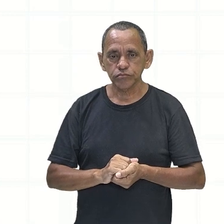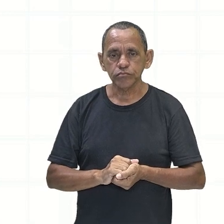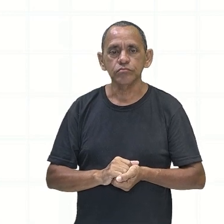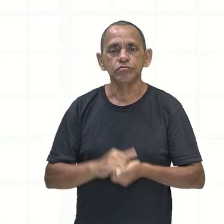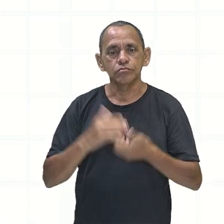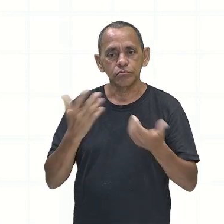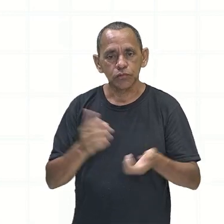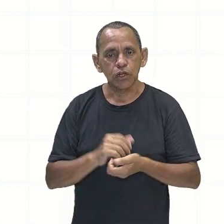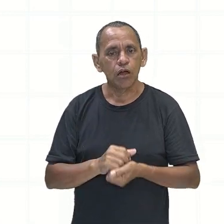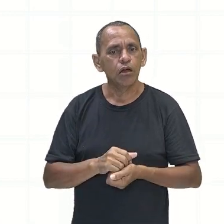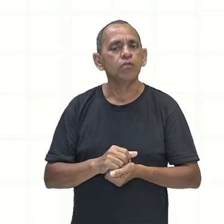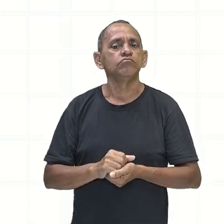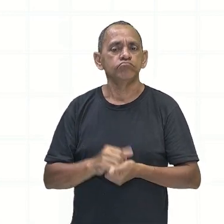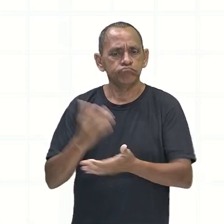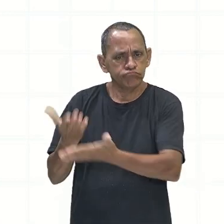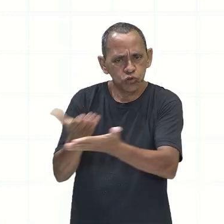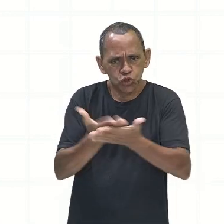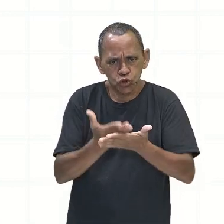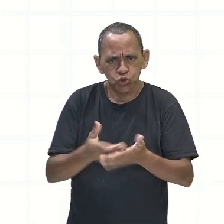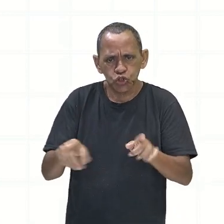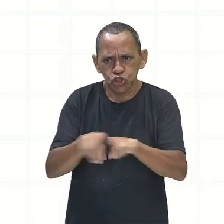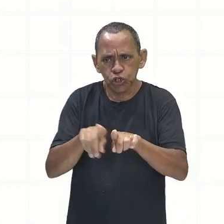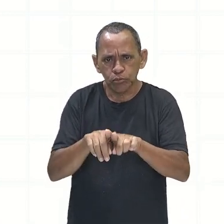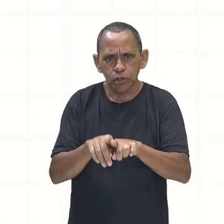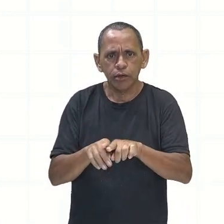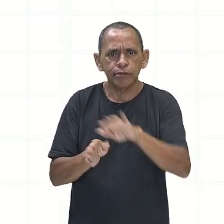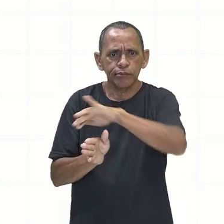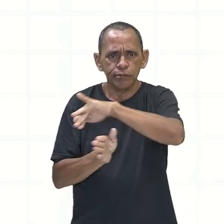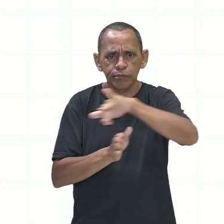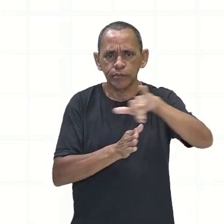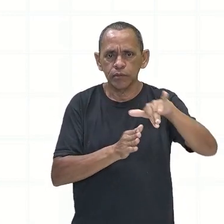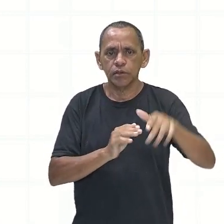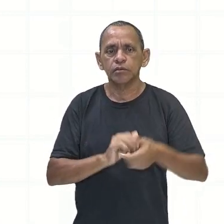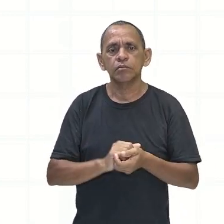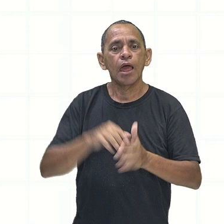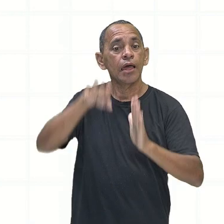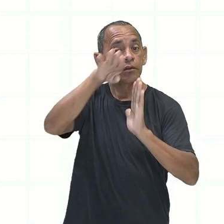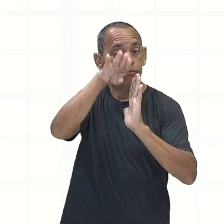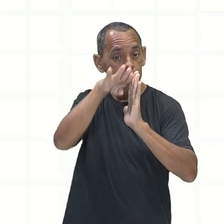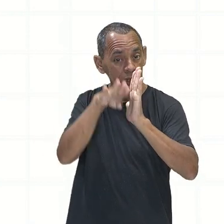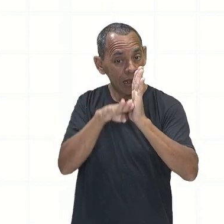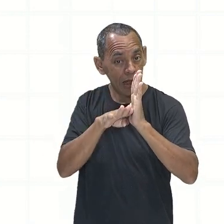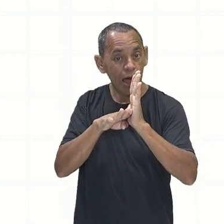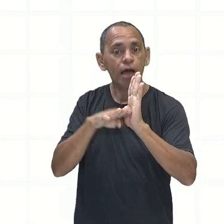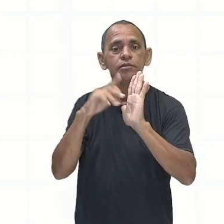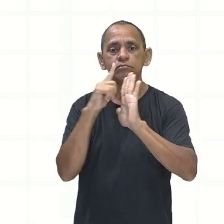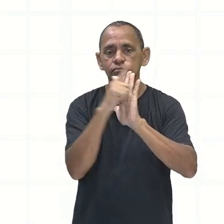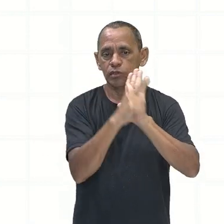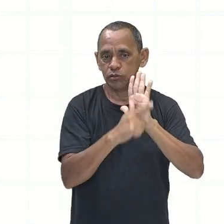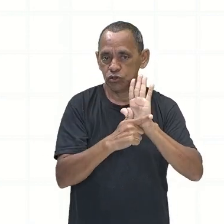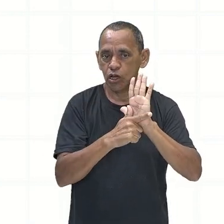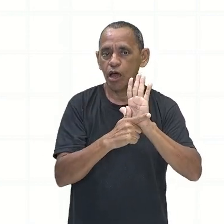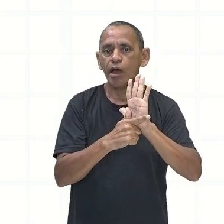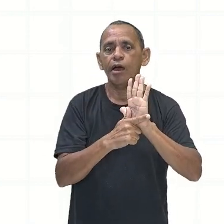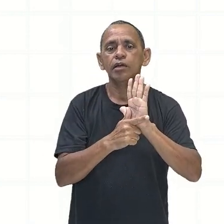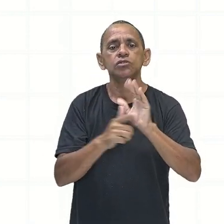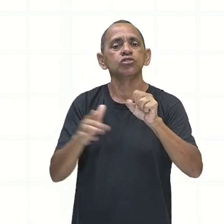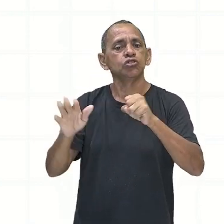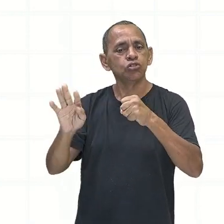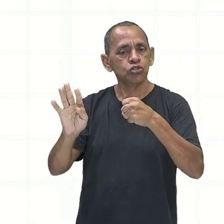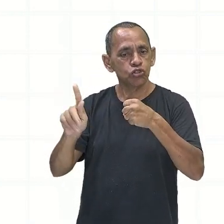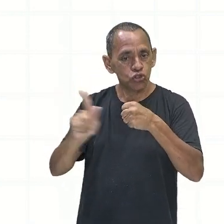estudou também outra classe de palavra importante, que é o substantivo, né?